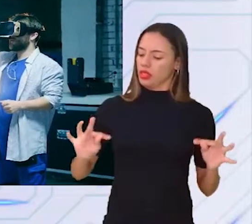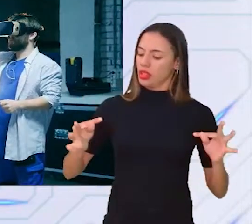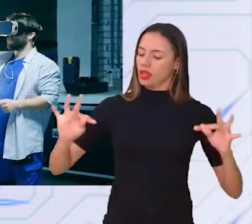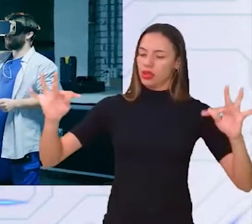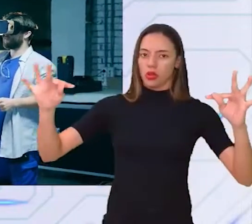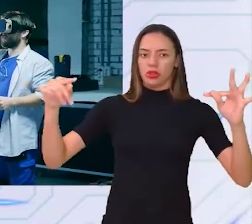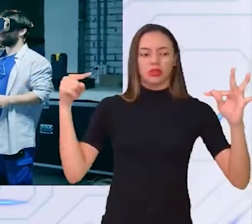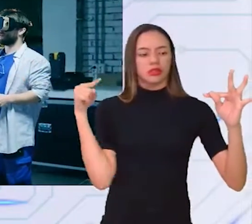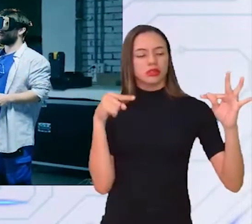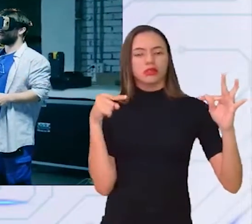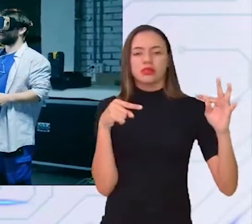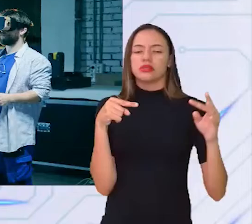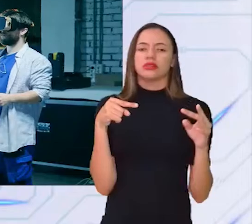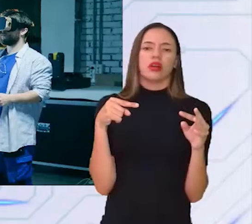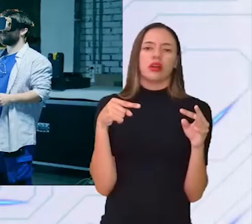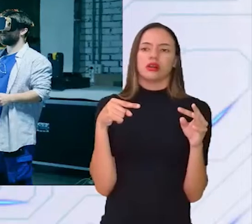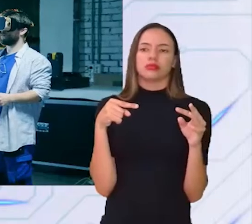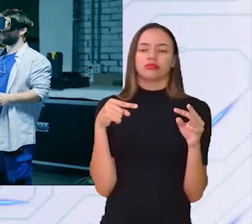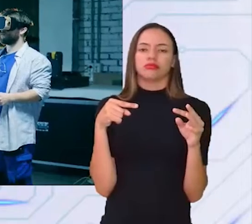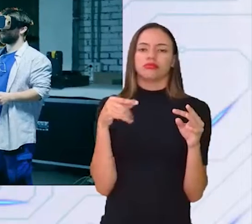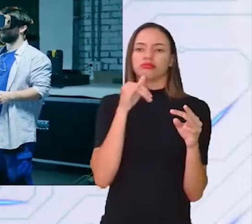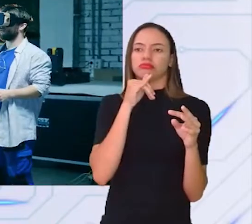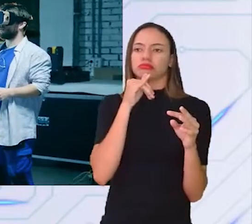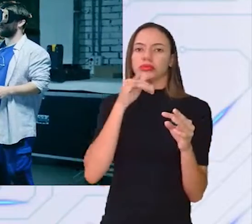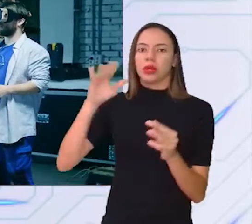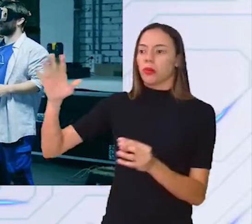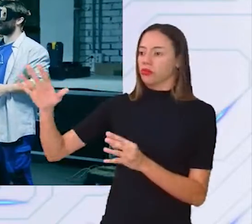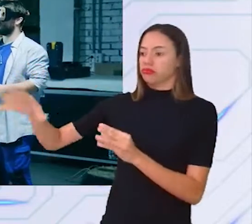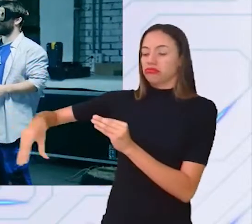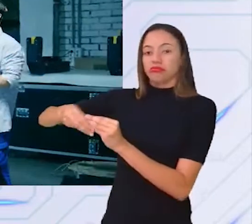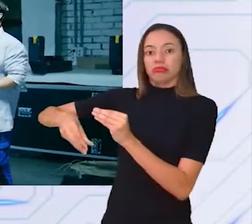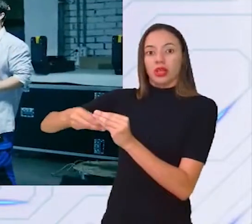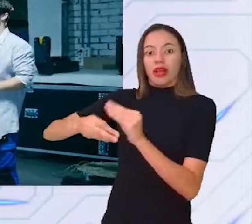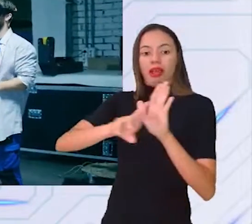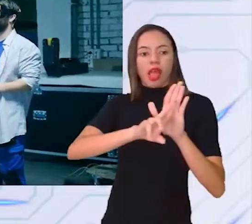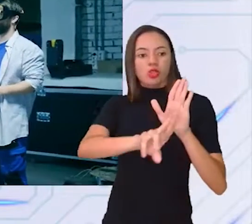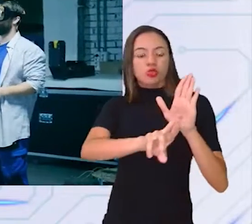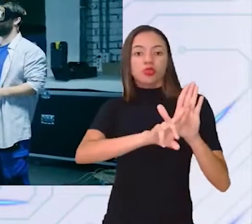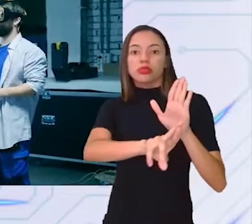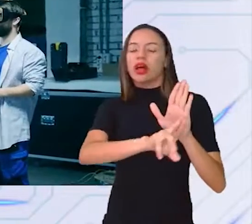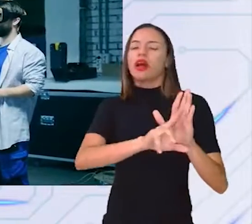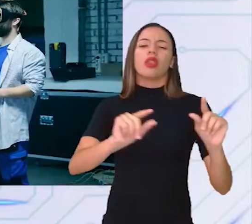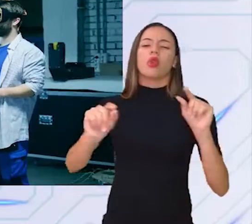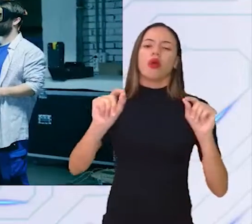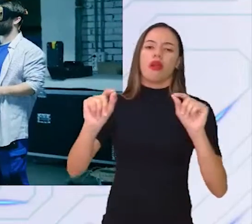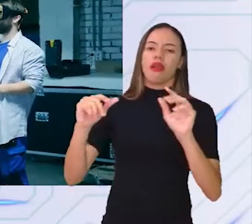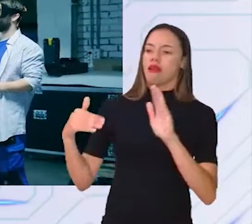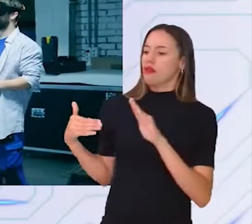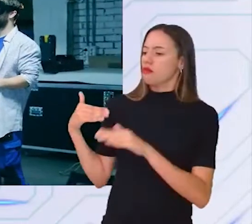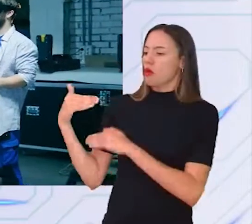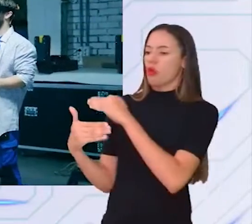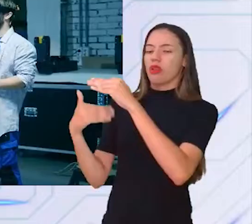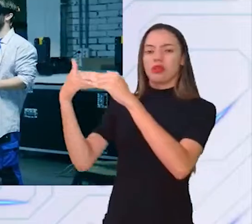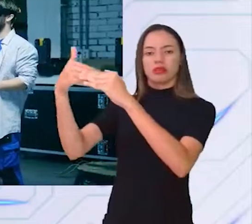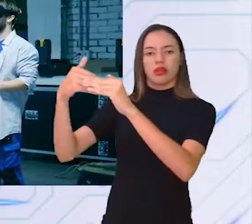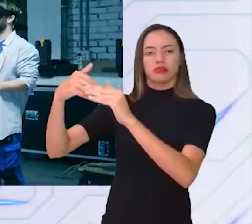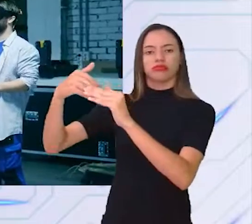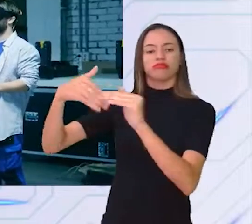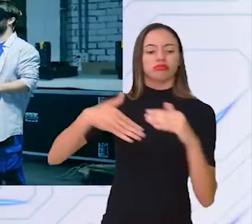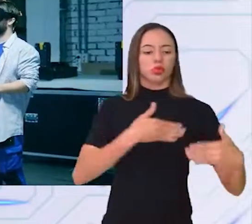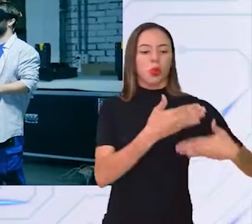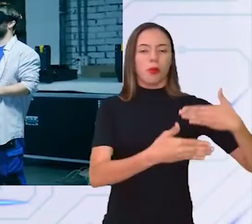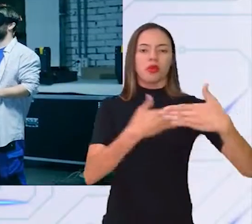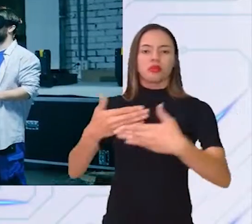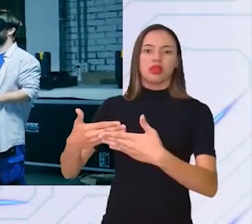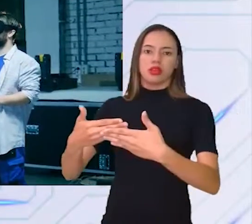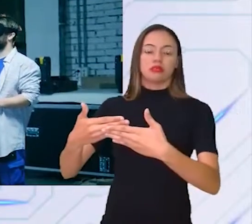tecnologia, ela recebeu de resultado dessa evolução da industrialização em vários